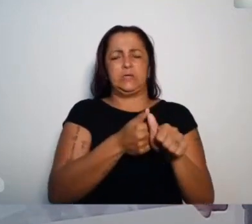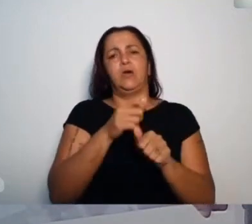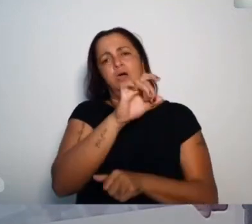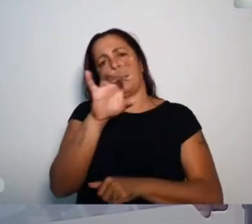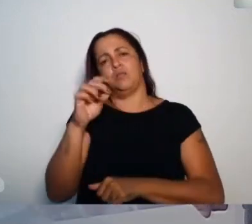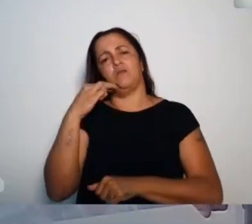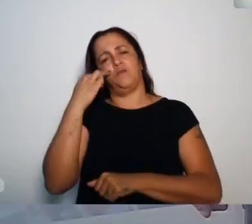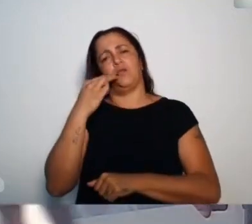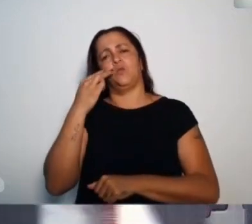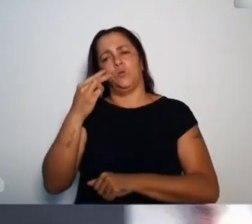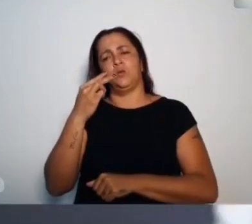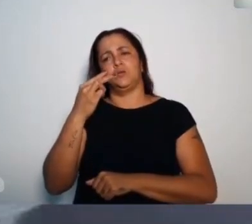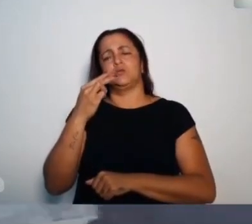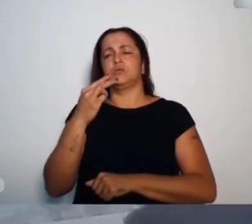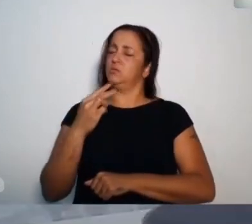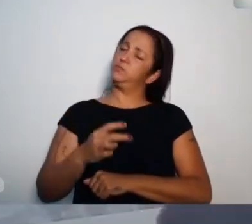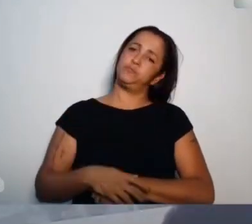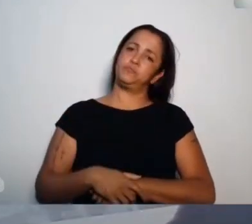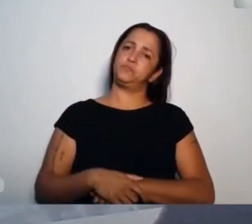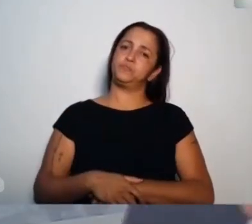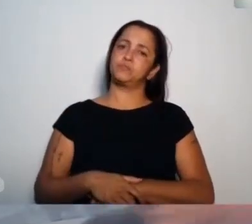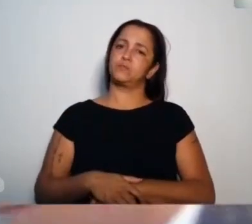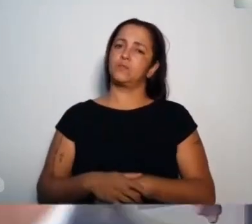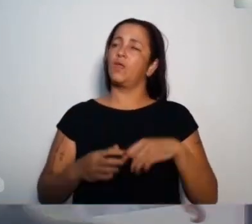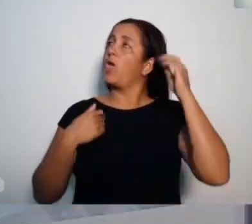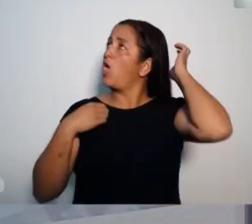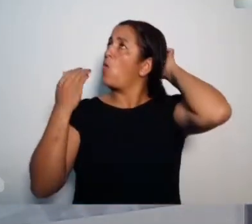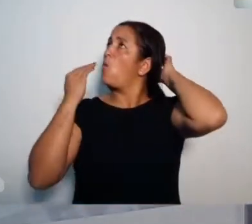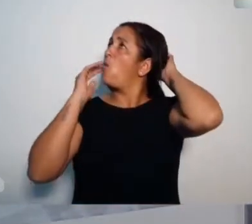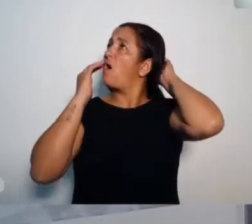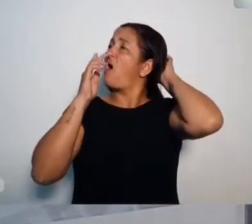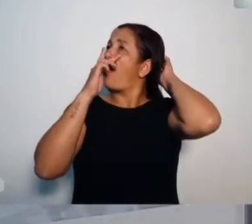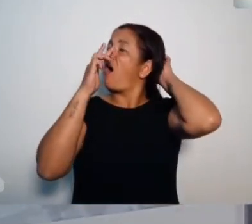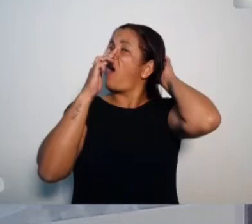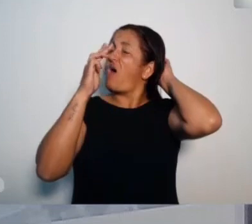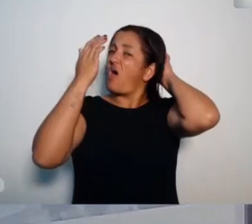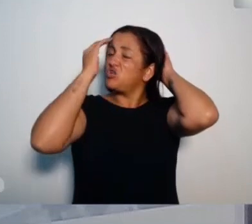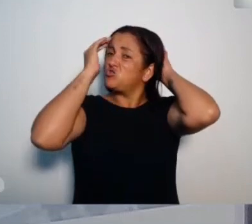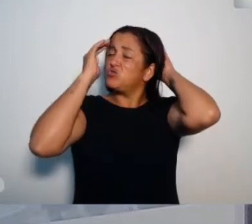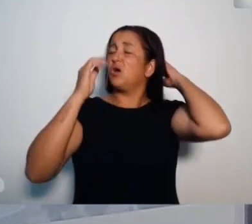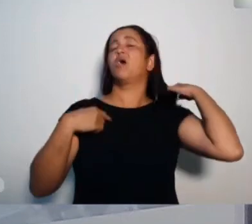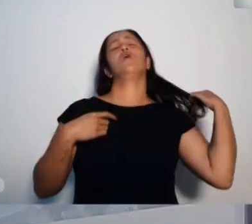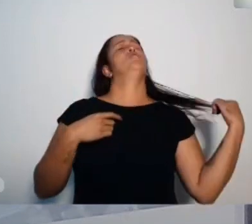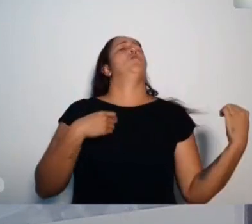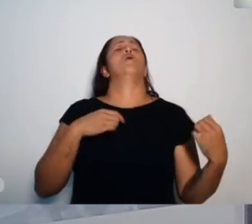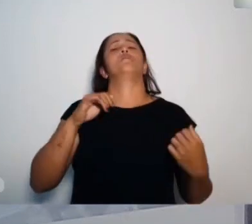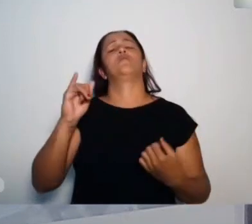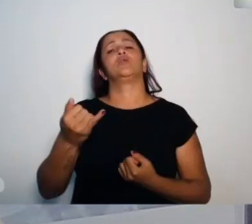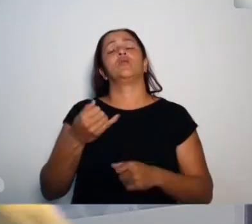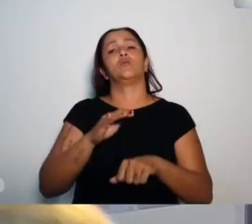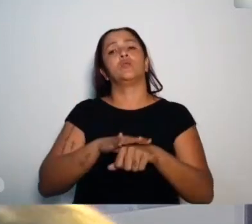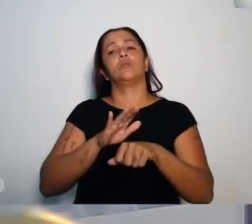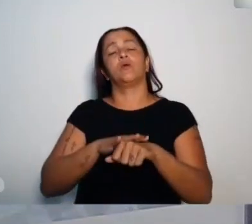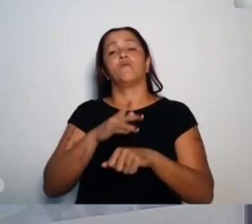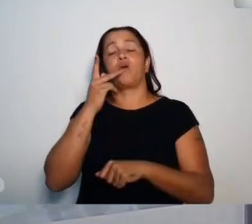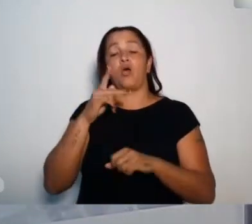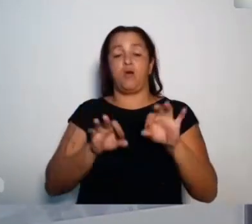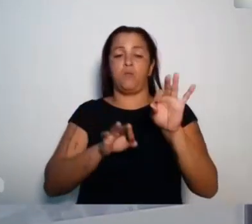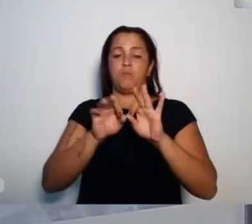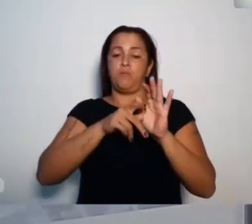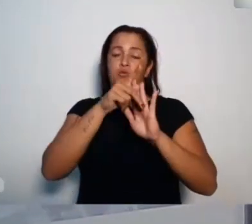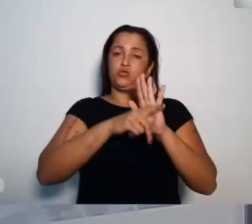Então, eu acho que eu vou aproveitar o meu tempo para falar do projeto de lei